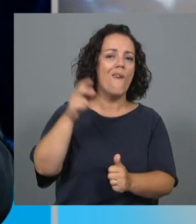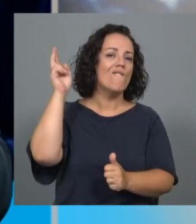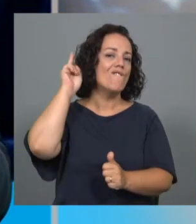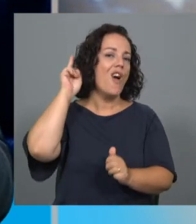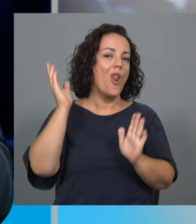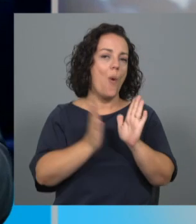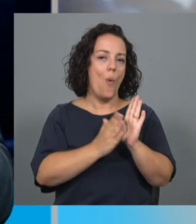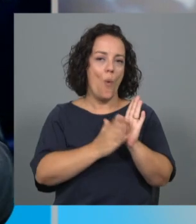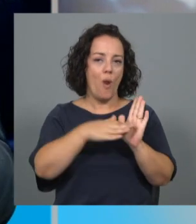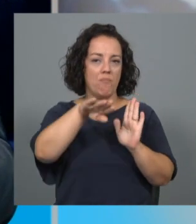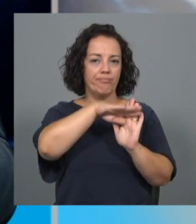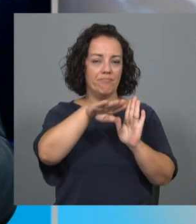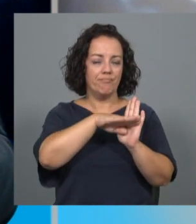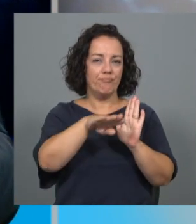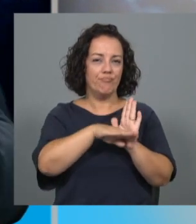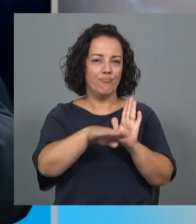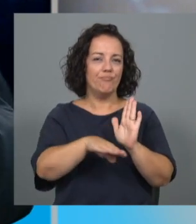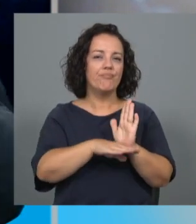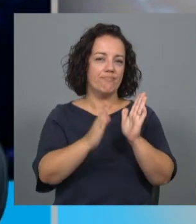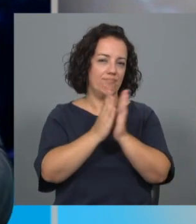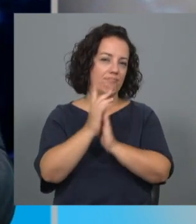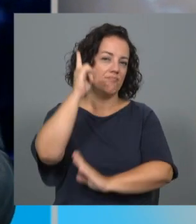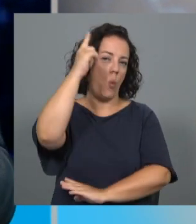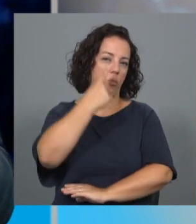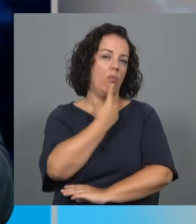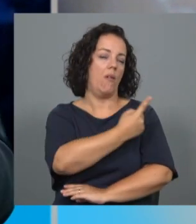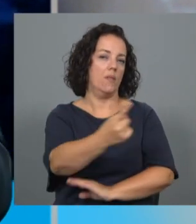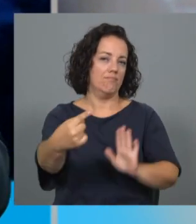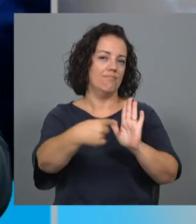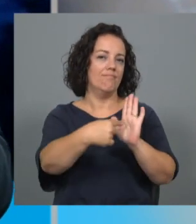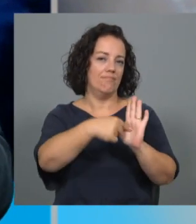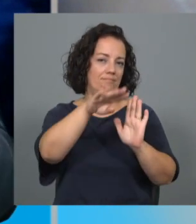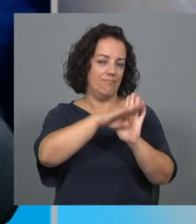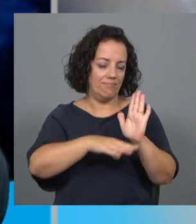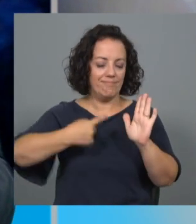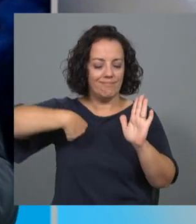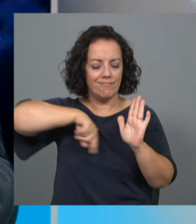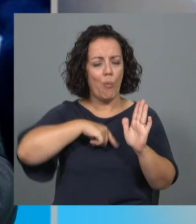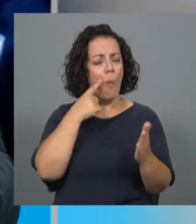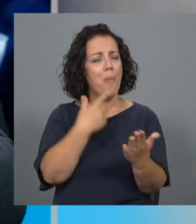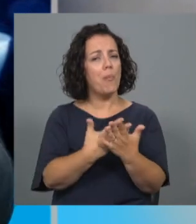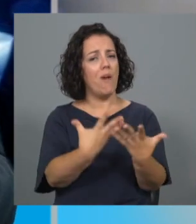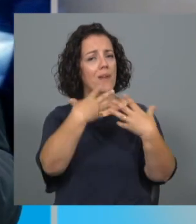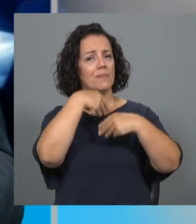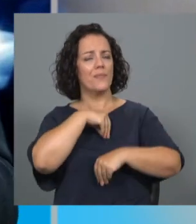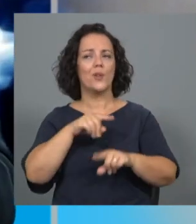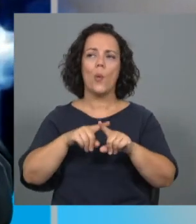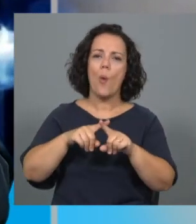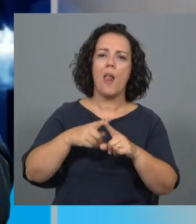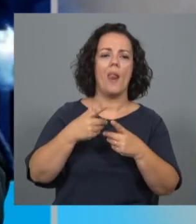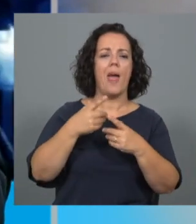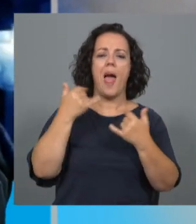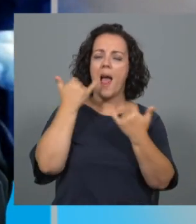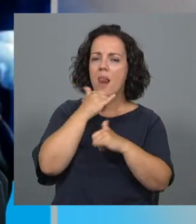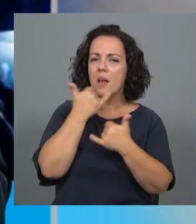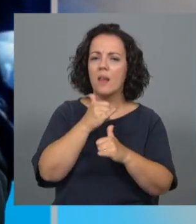uma presença que é testemunho de alegria, de comunhão, de